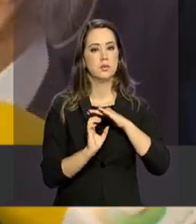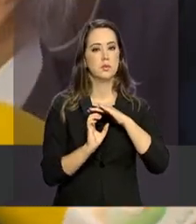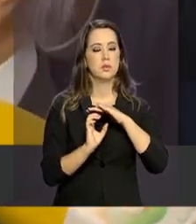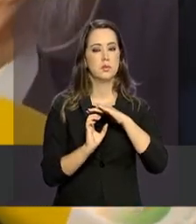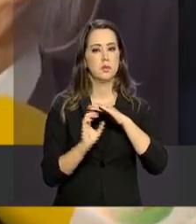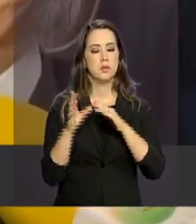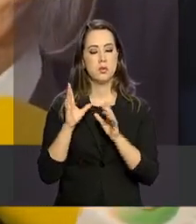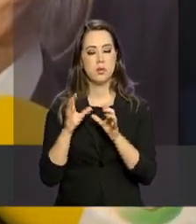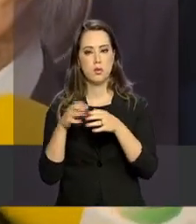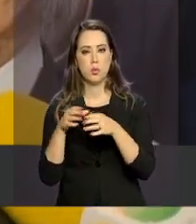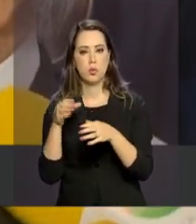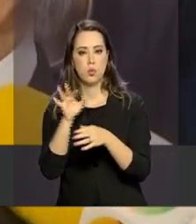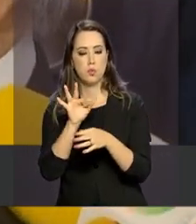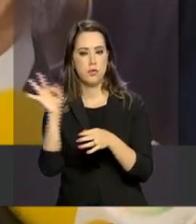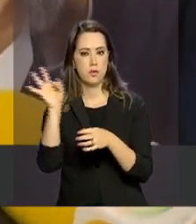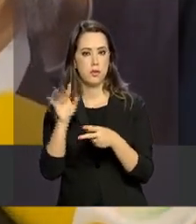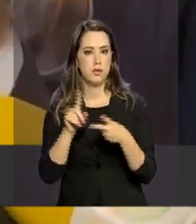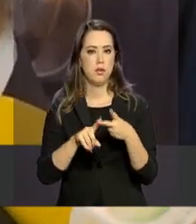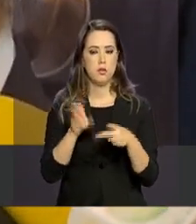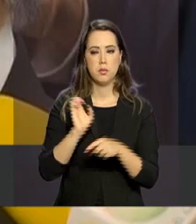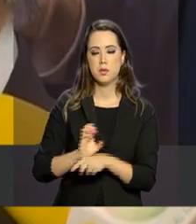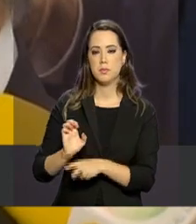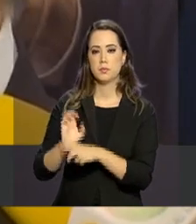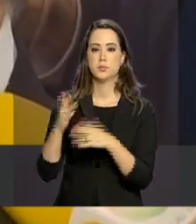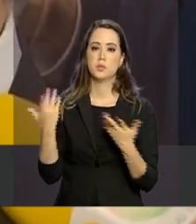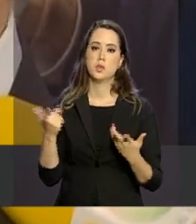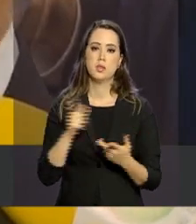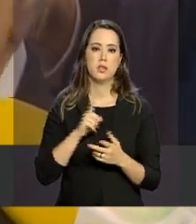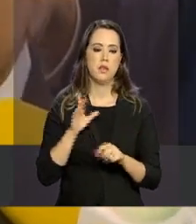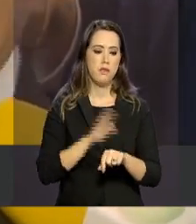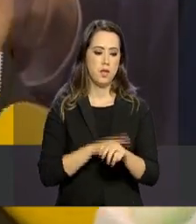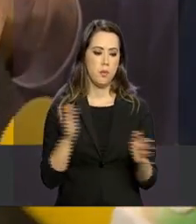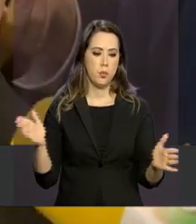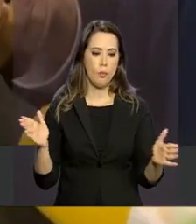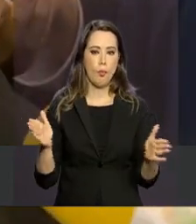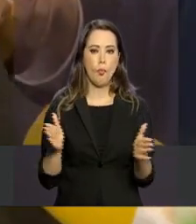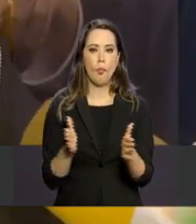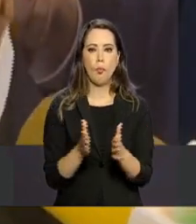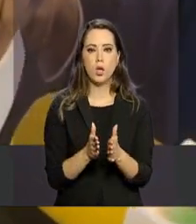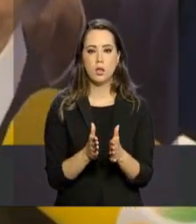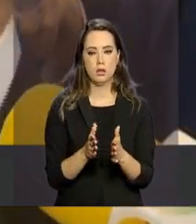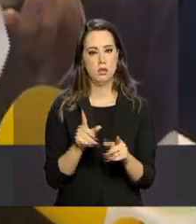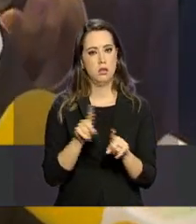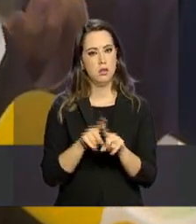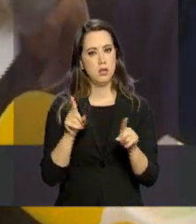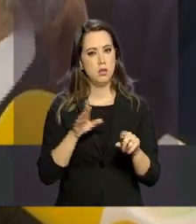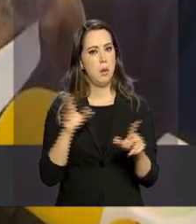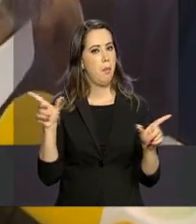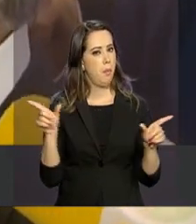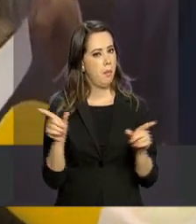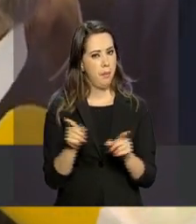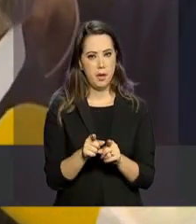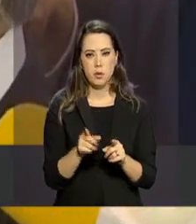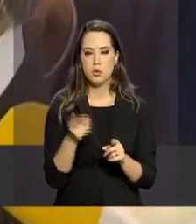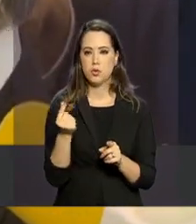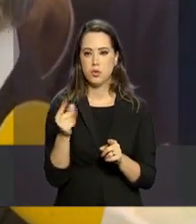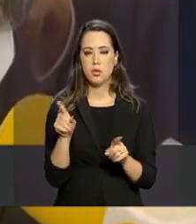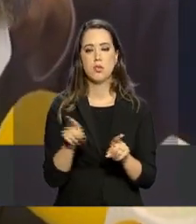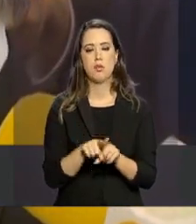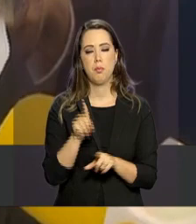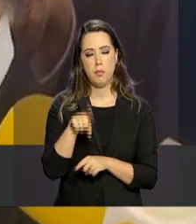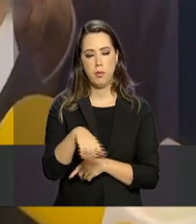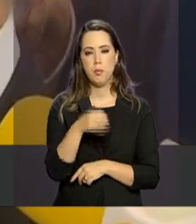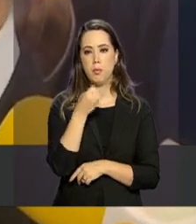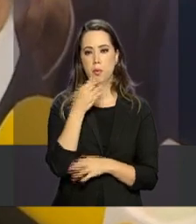área federal como na área é estadual houve menos tempo o que foi útil pensou eu ouvi menos dinheiro também foi útil e